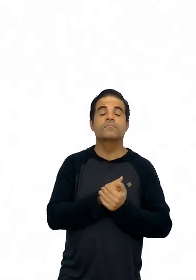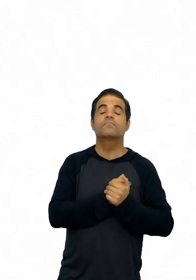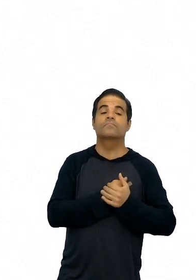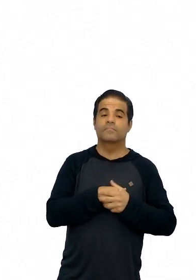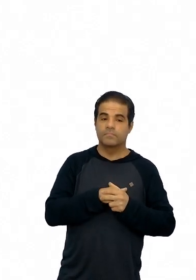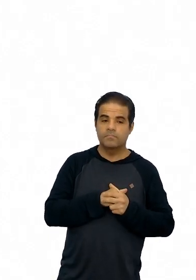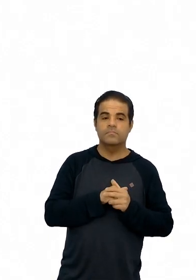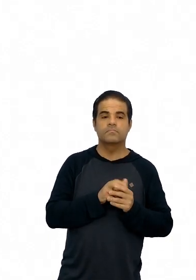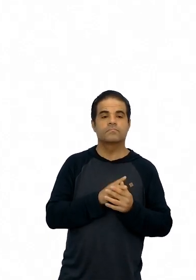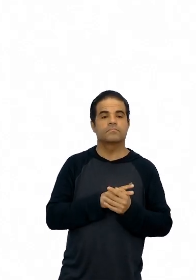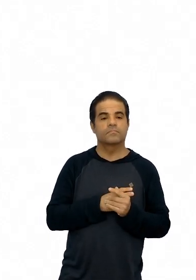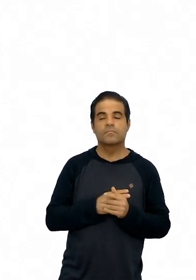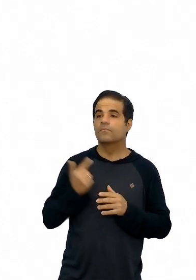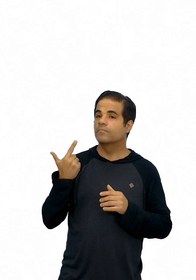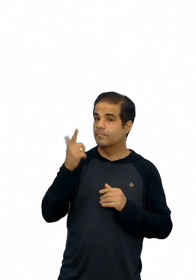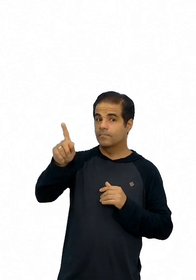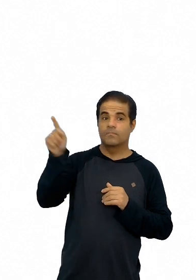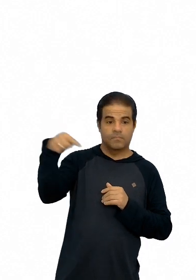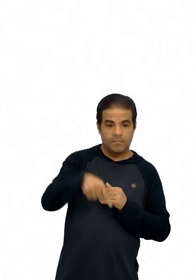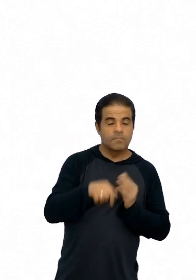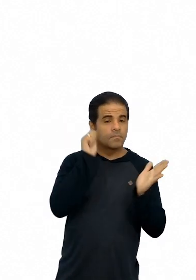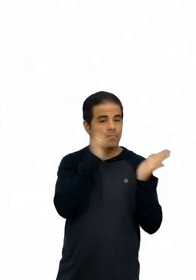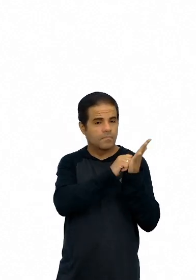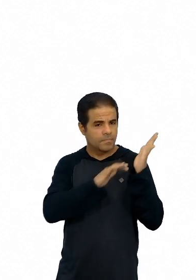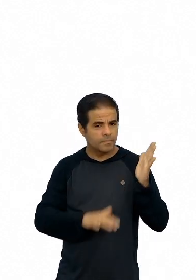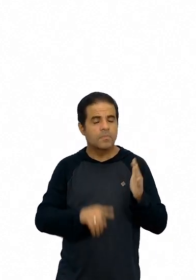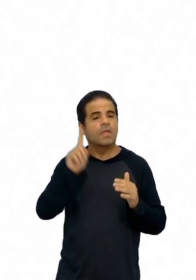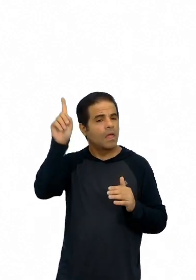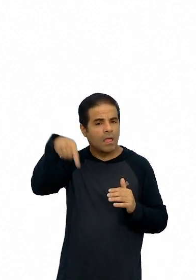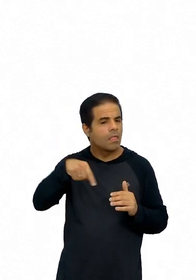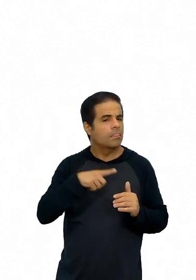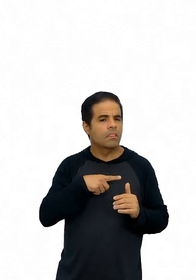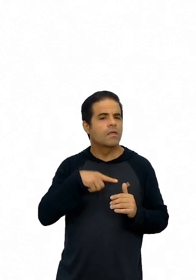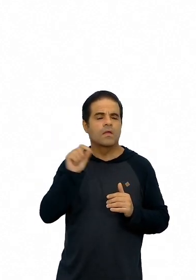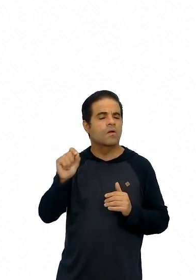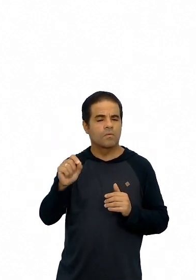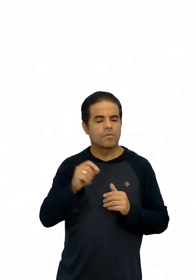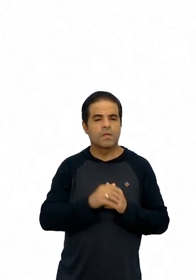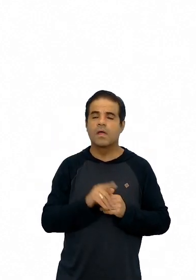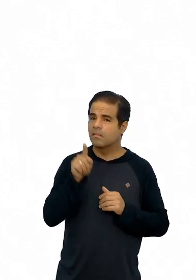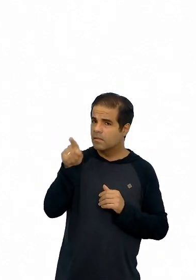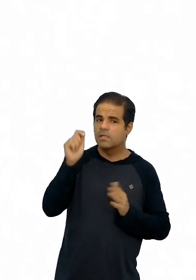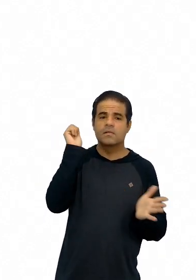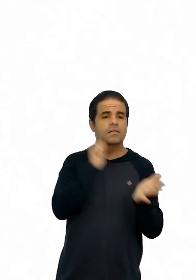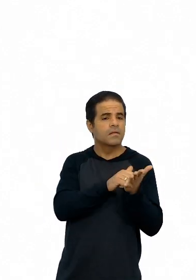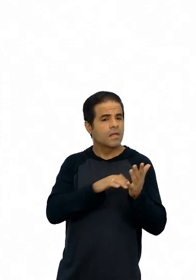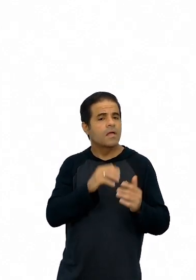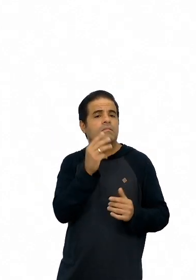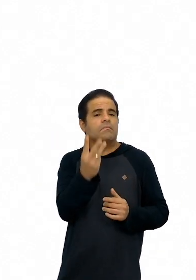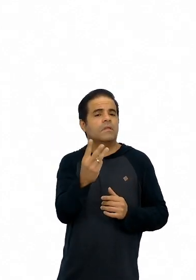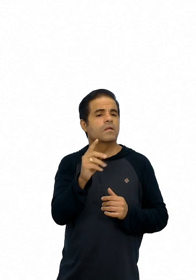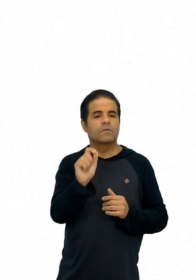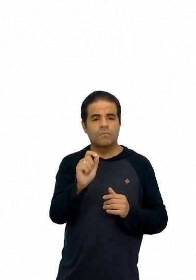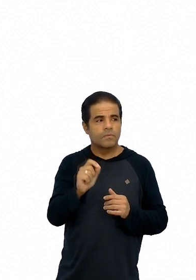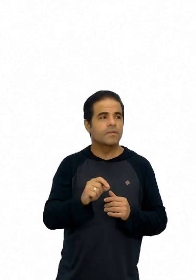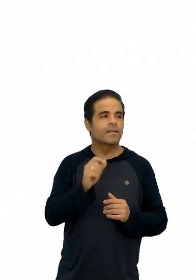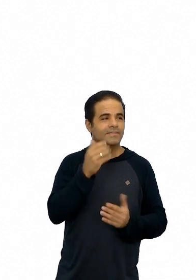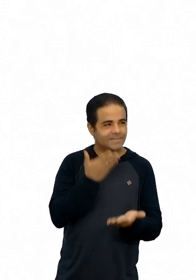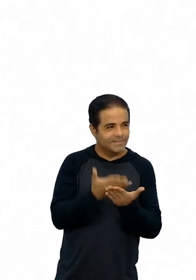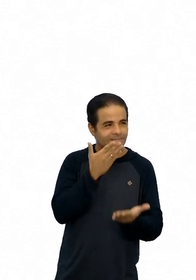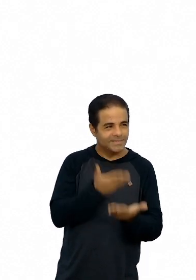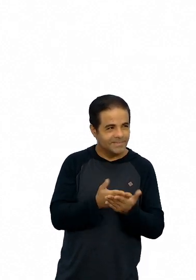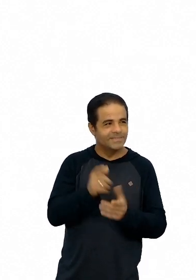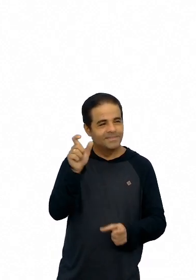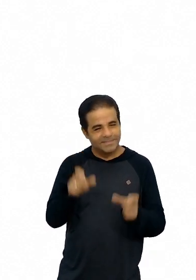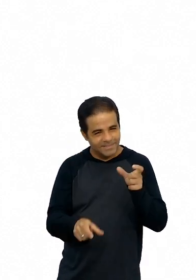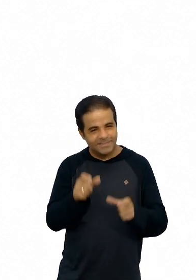E aqui, essa outra atividade, né, o que a gente tem? Né? Nessa atividade 3, os estudantes vão ter